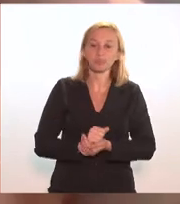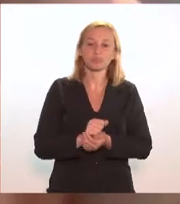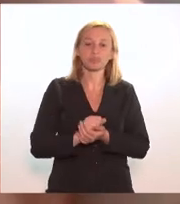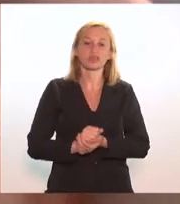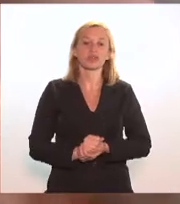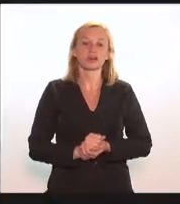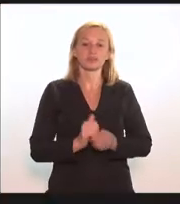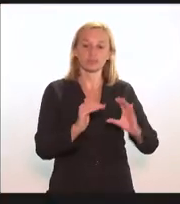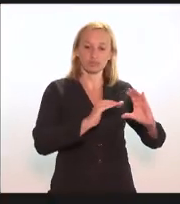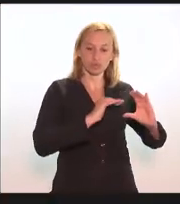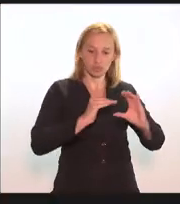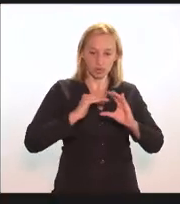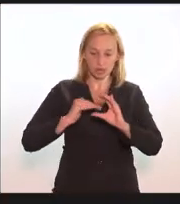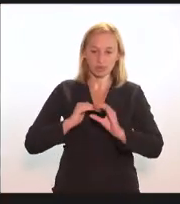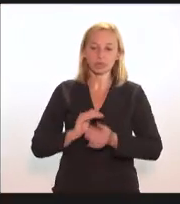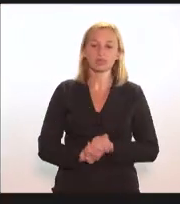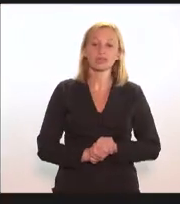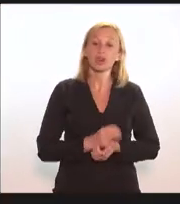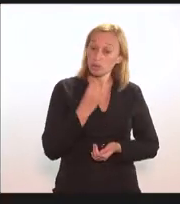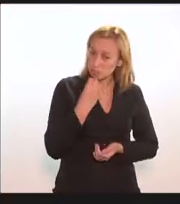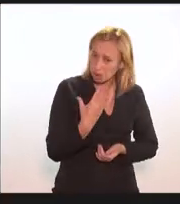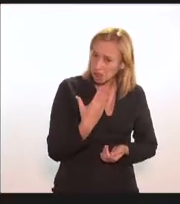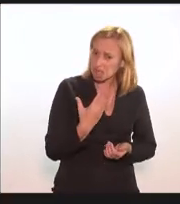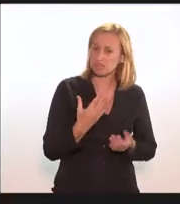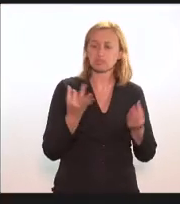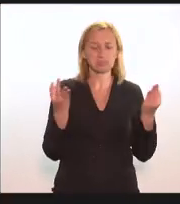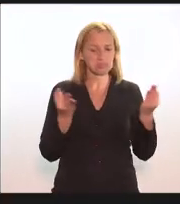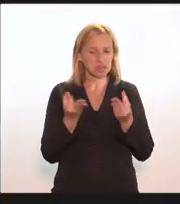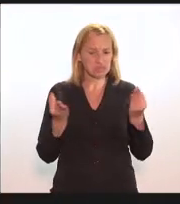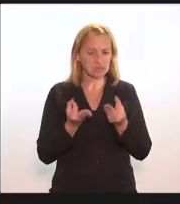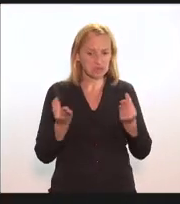senhor expôs muito bem aí as questões